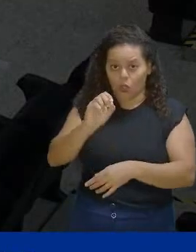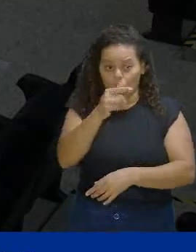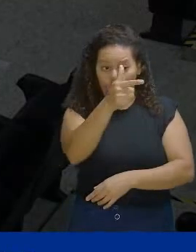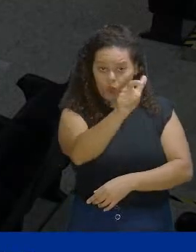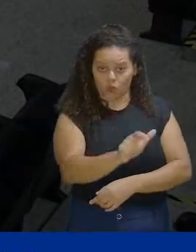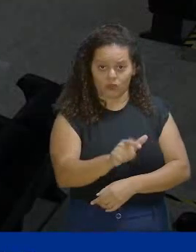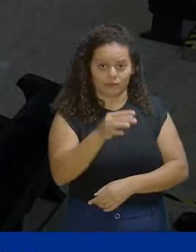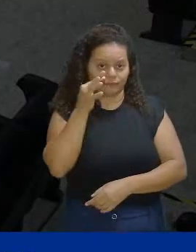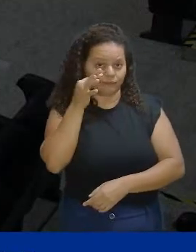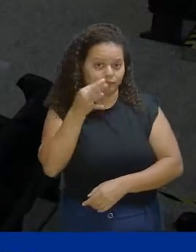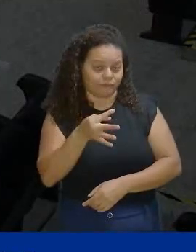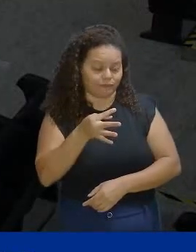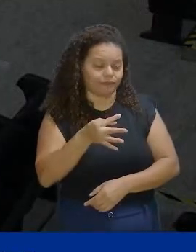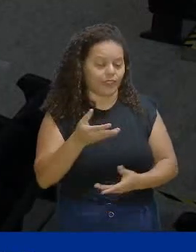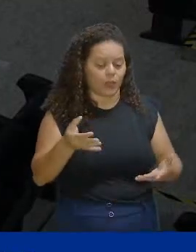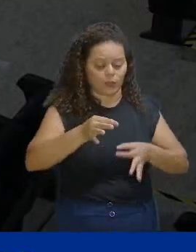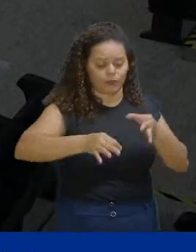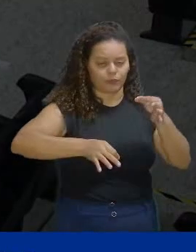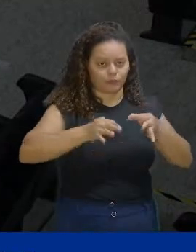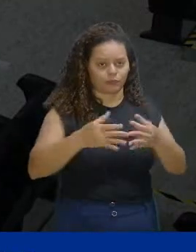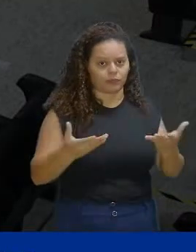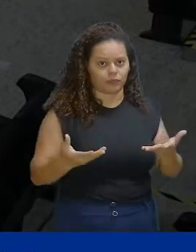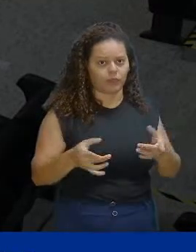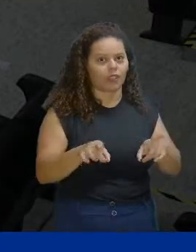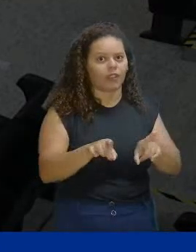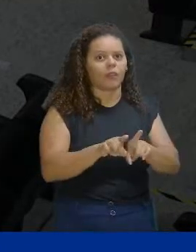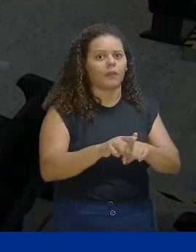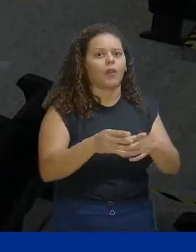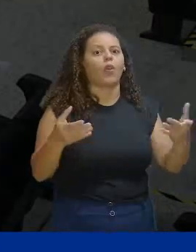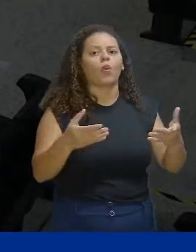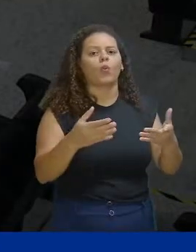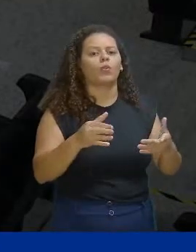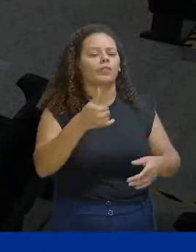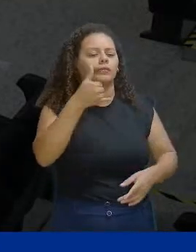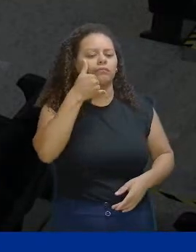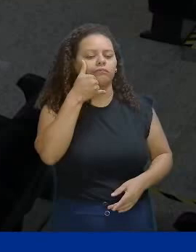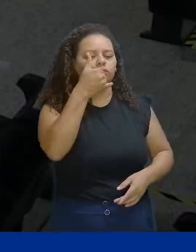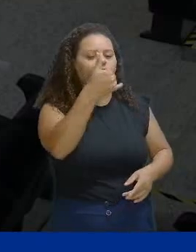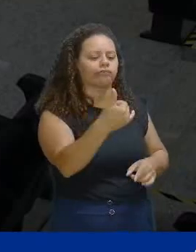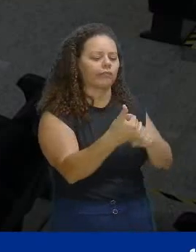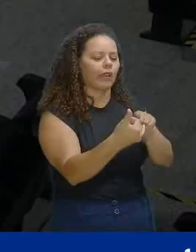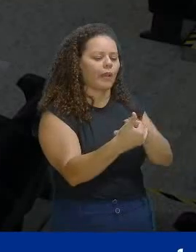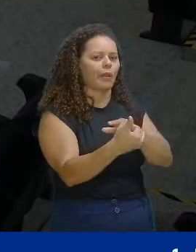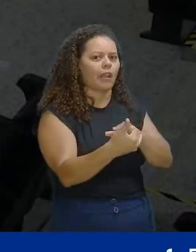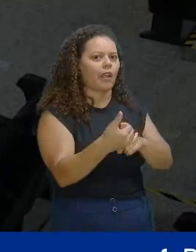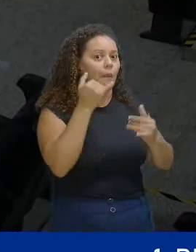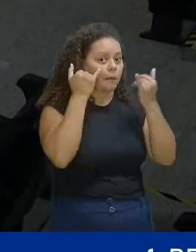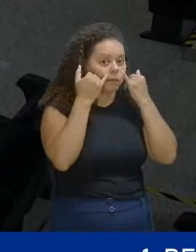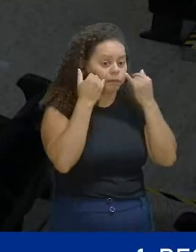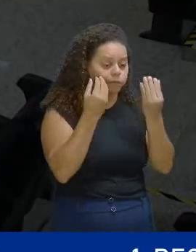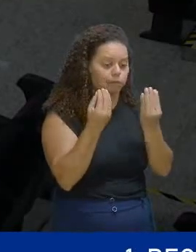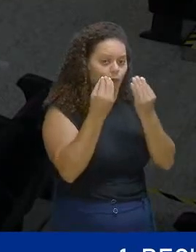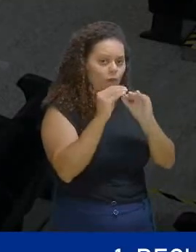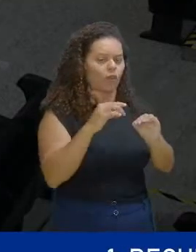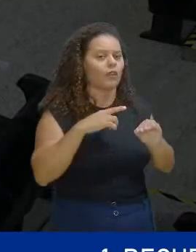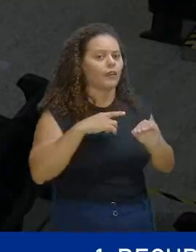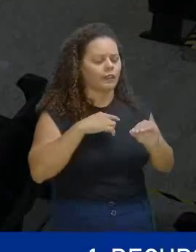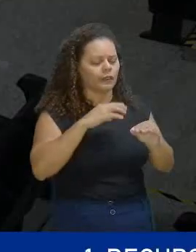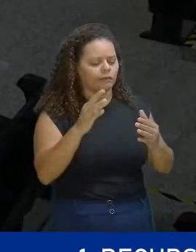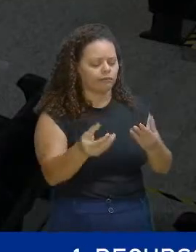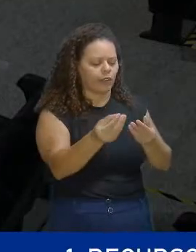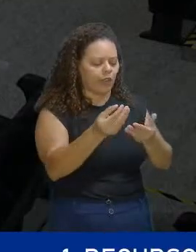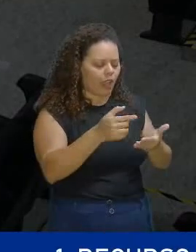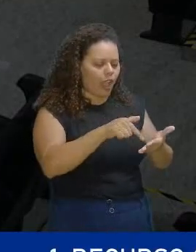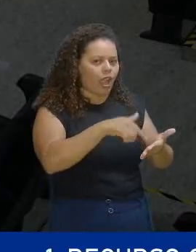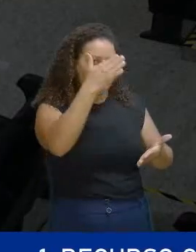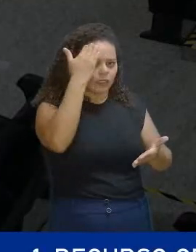juízo. Igualmente, a extração dos dados constantes no celular do recorrente teria grande relevância, pois, segundo